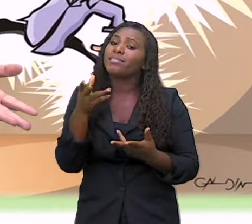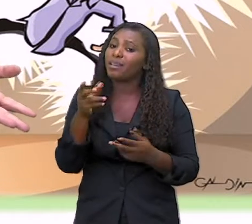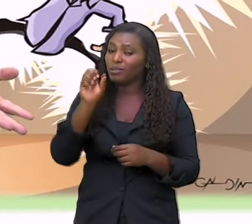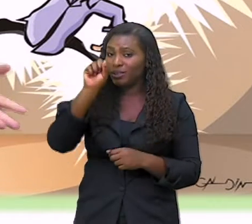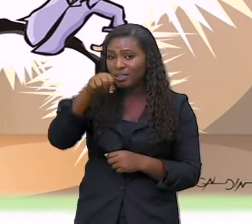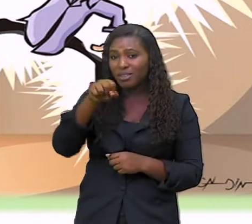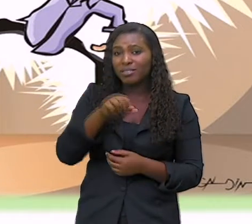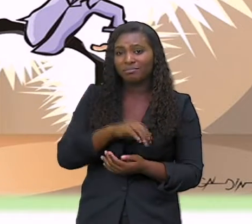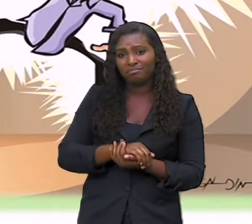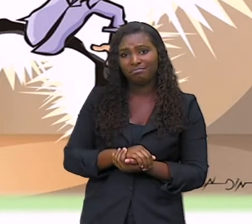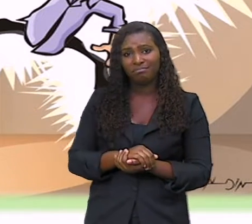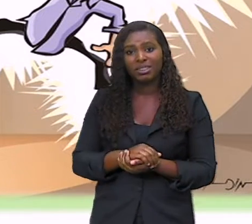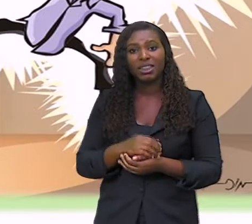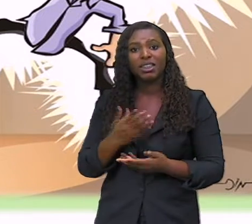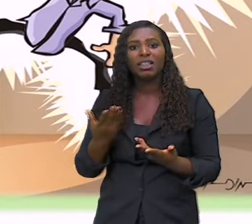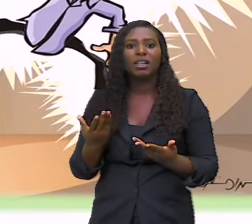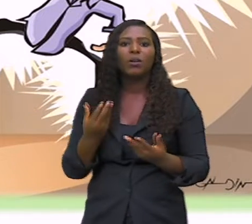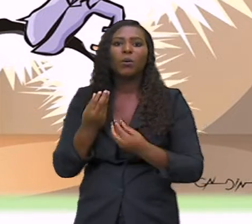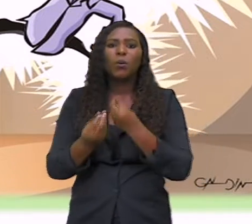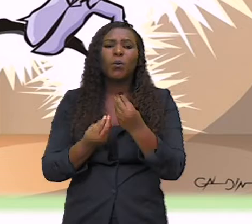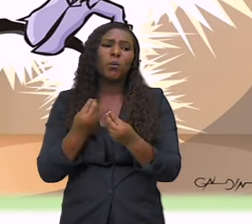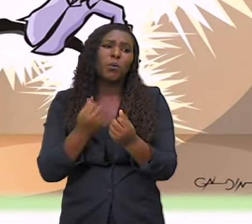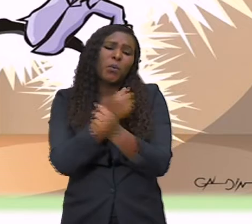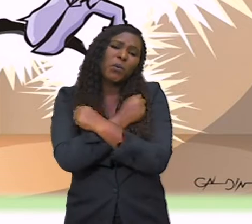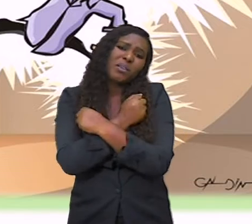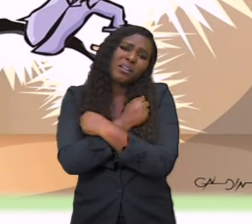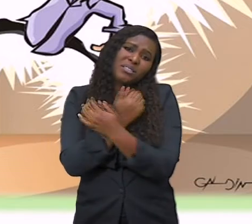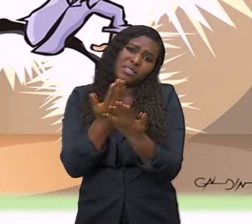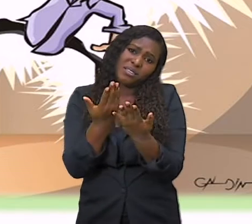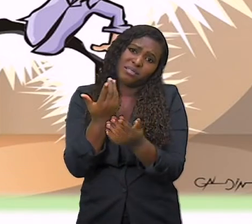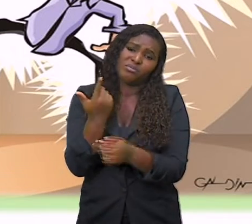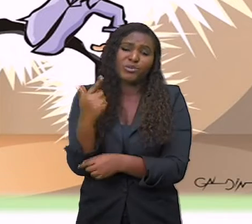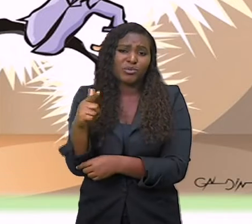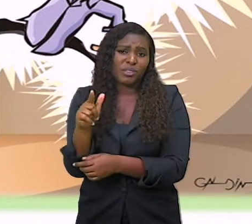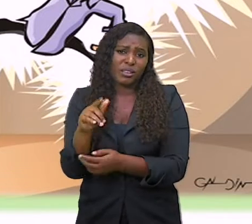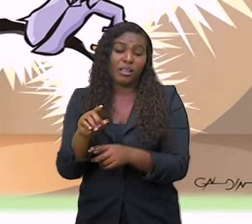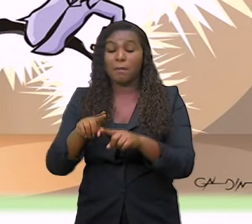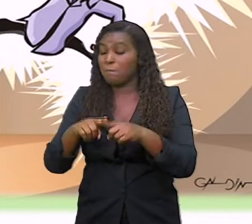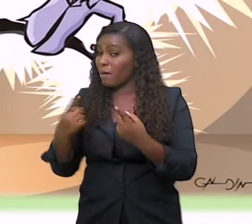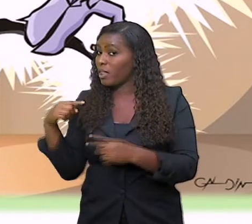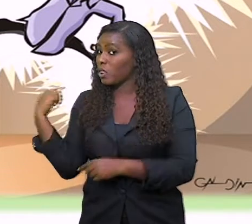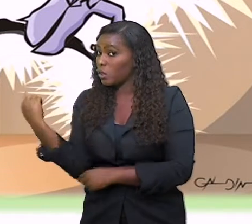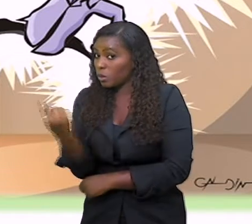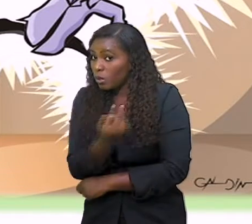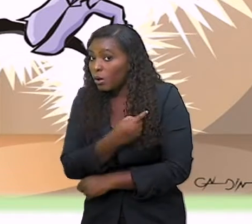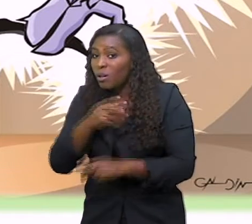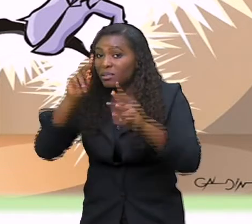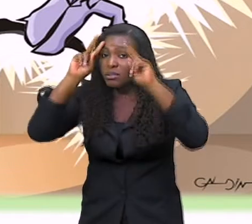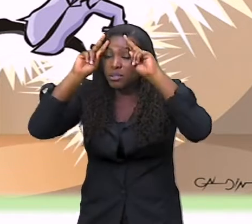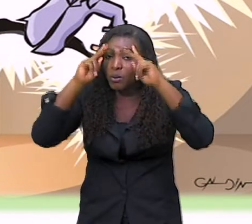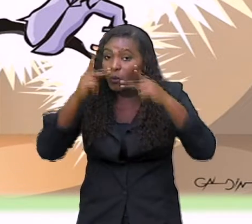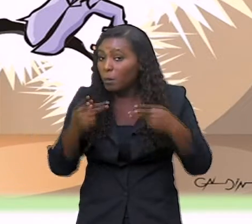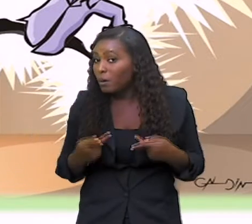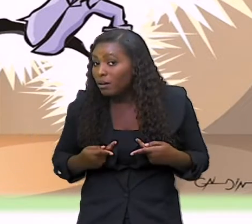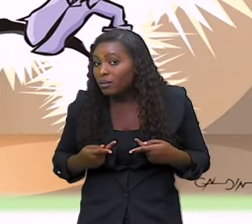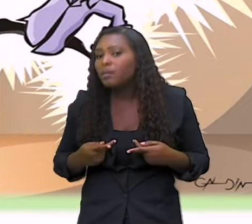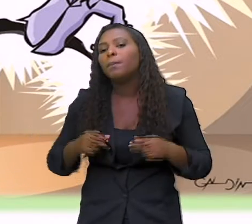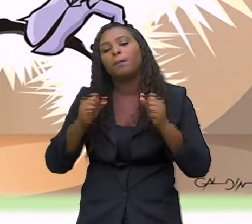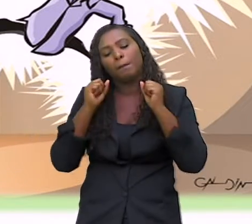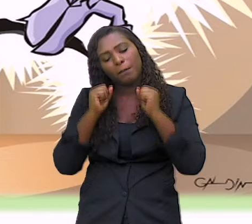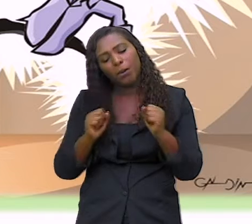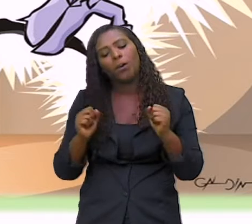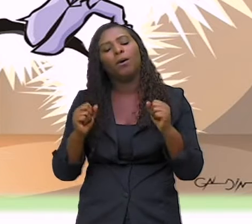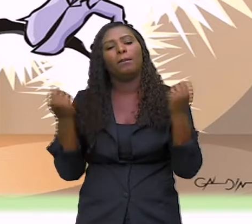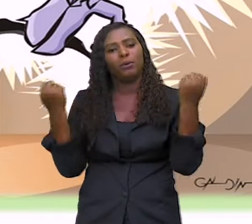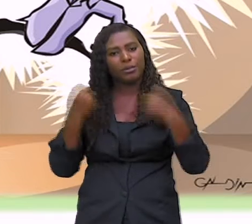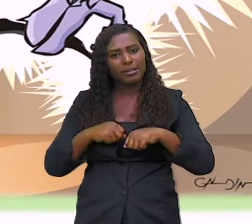fazer, não é mesmo? Ele não tem como se defender, ao contrário da gente. A gente pode evitar tudo isso, não é mesmo?